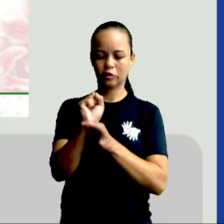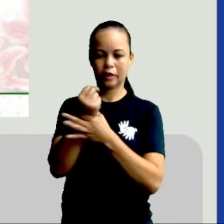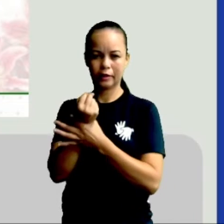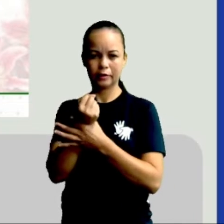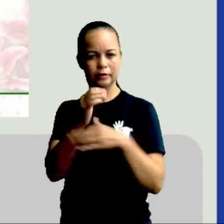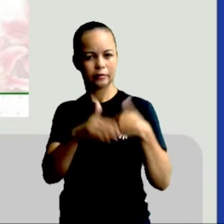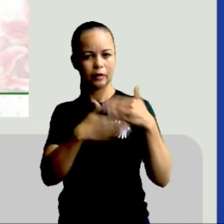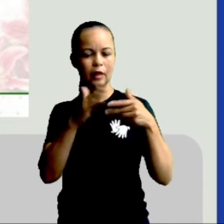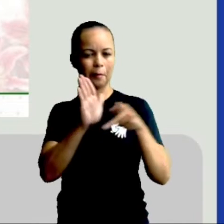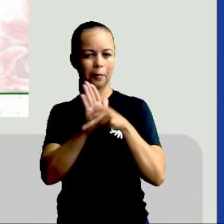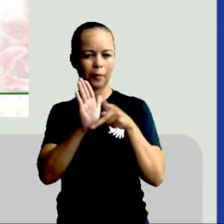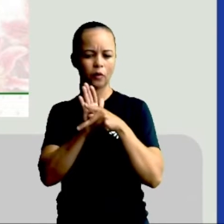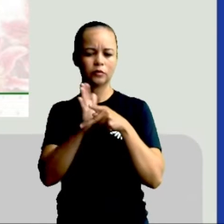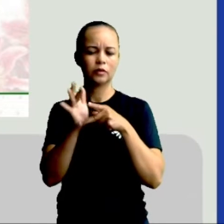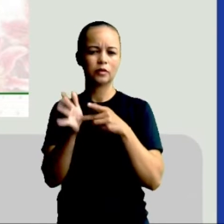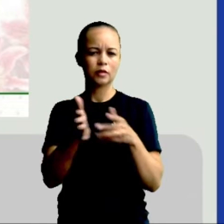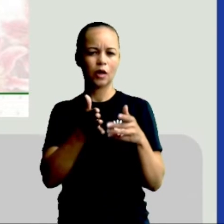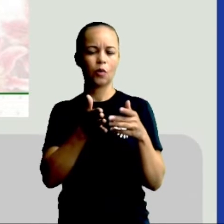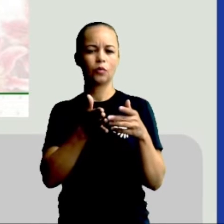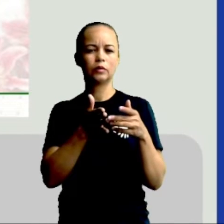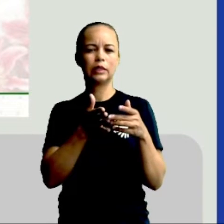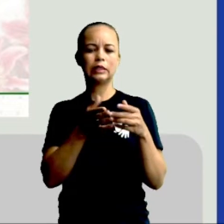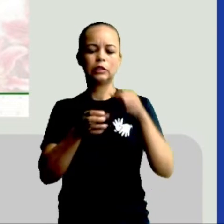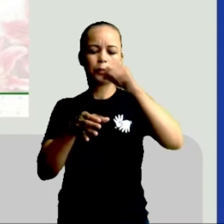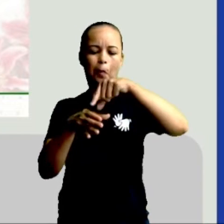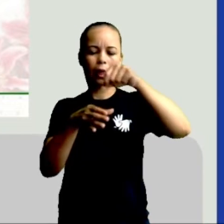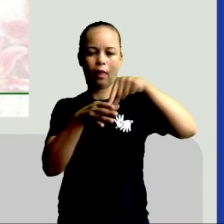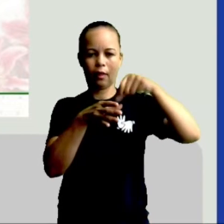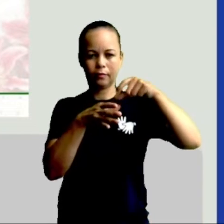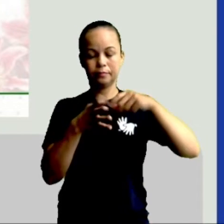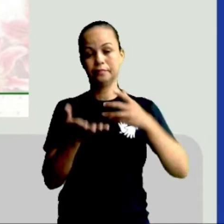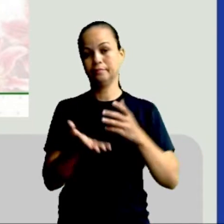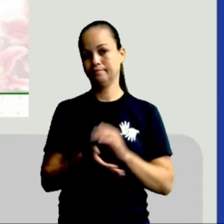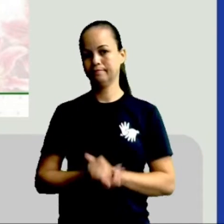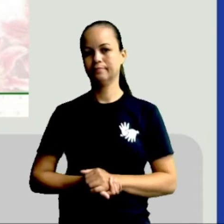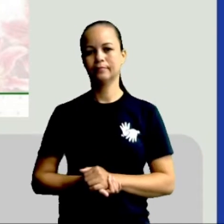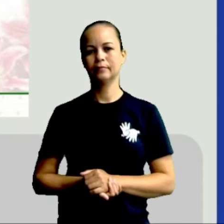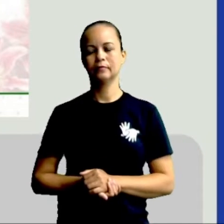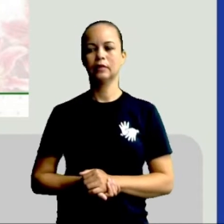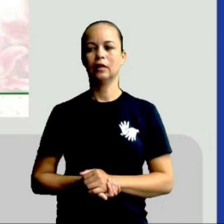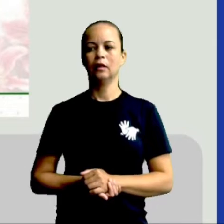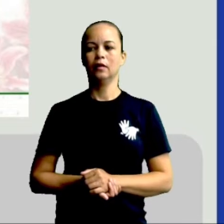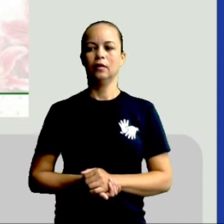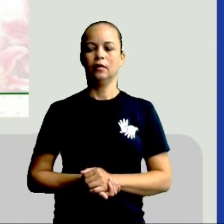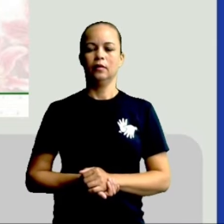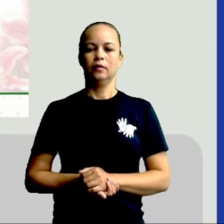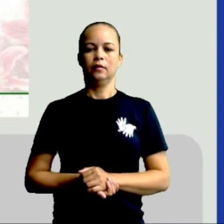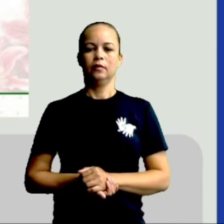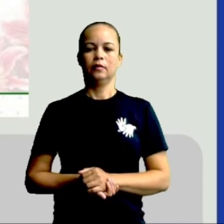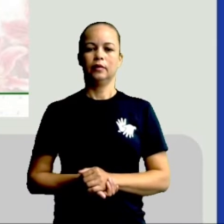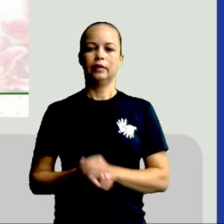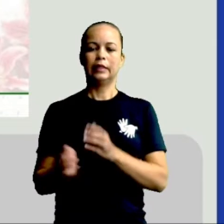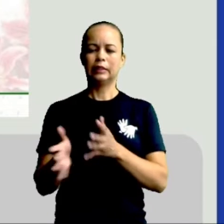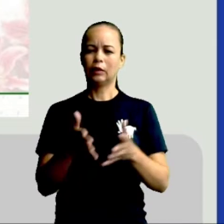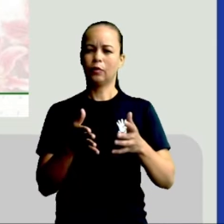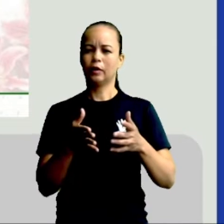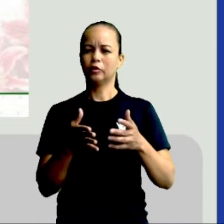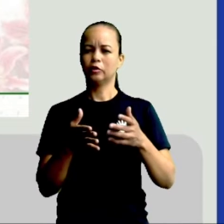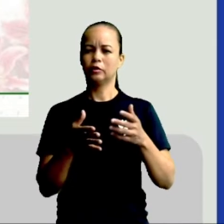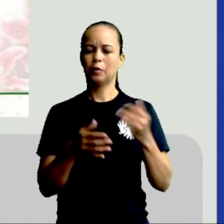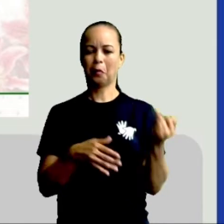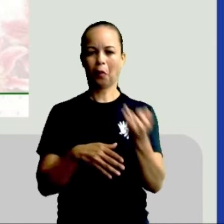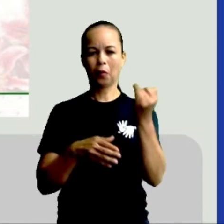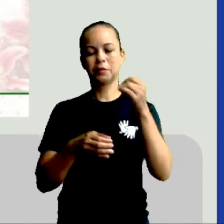eficiência na proteção e dispersão das sementes. Então, foi um grande agente de proteção dessa semente, mas, acima